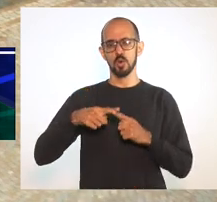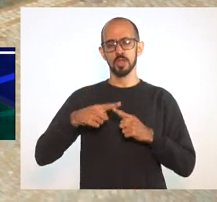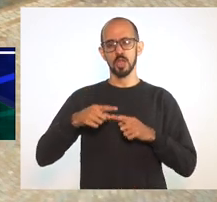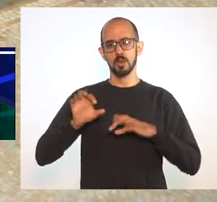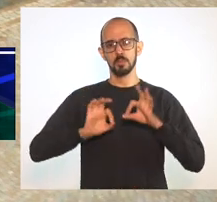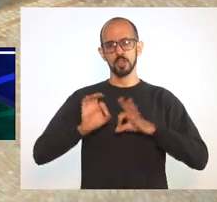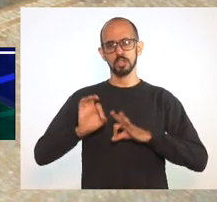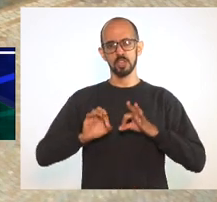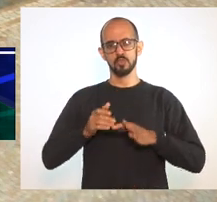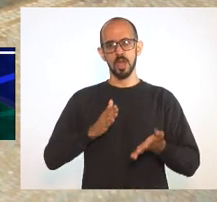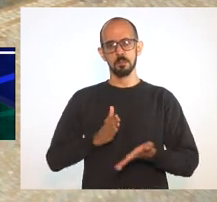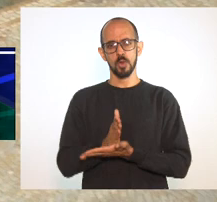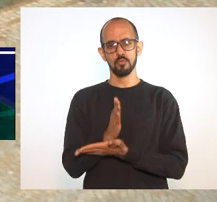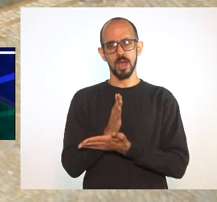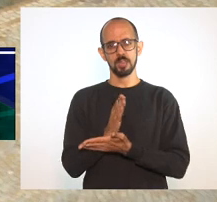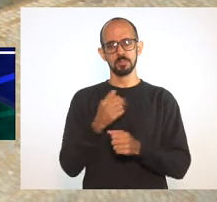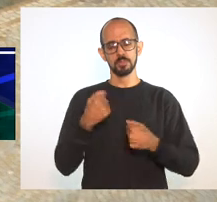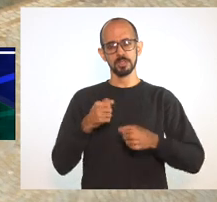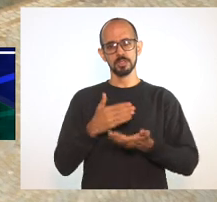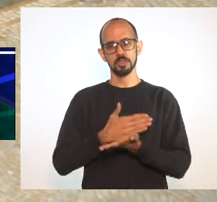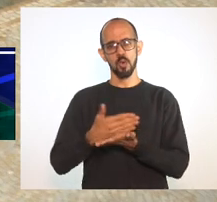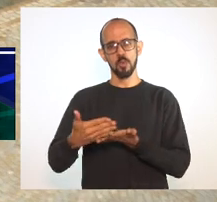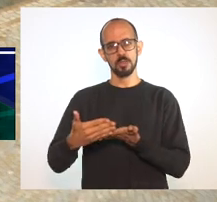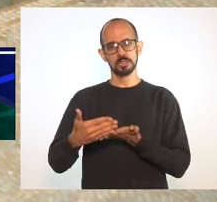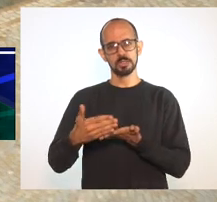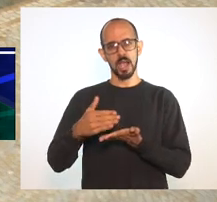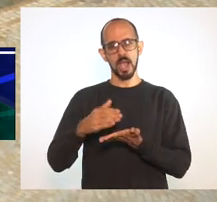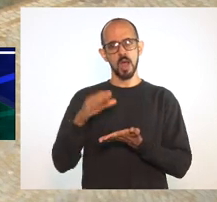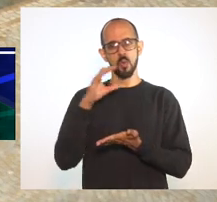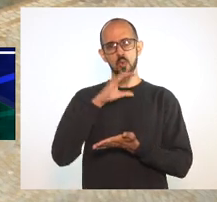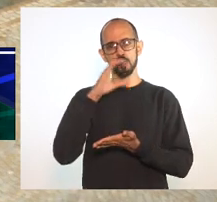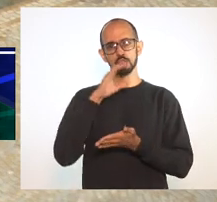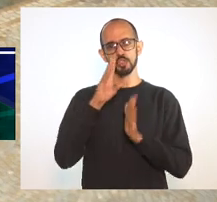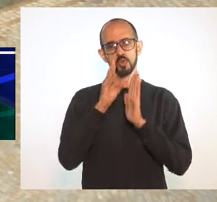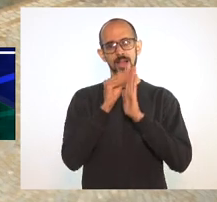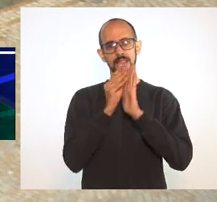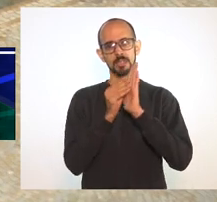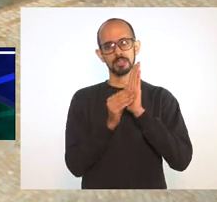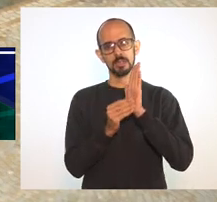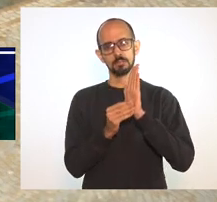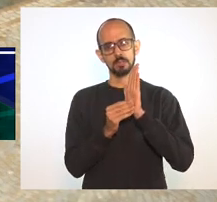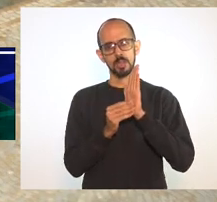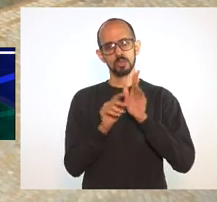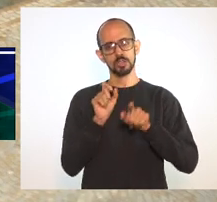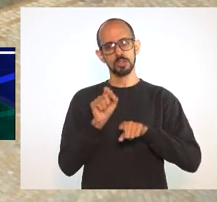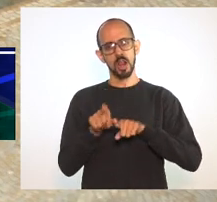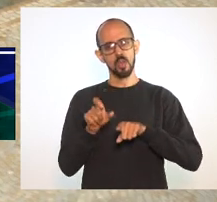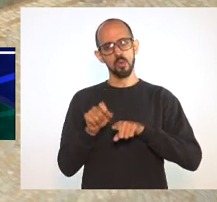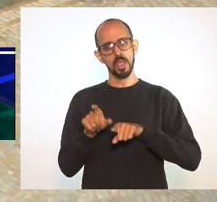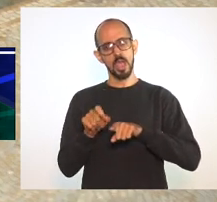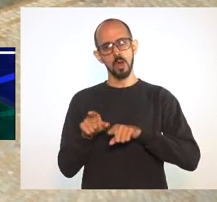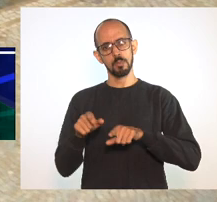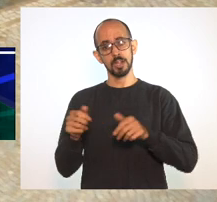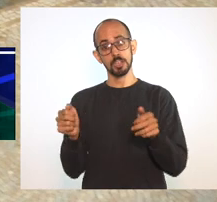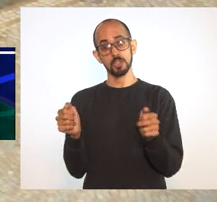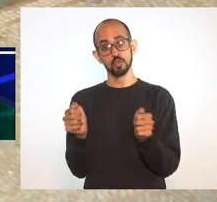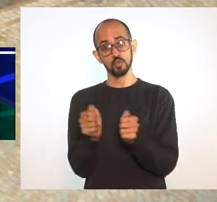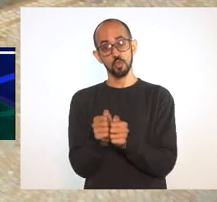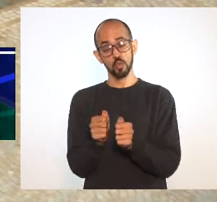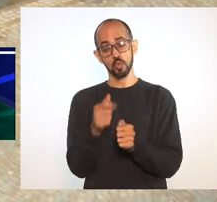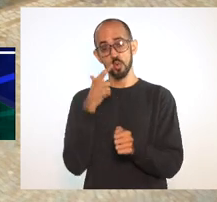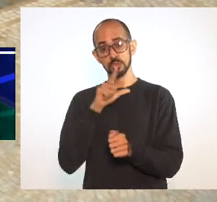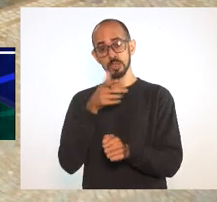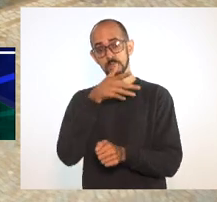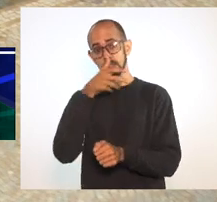e precisa se iniciar, sim, o cadastramento desse aluguel para podermos juntas ajudar a